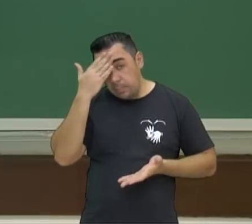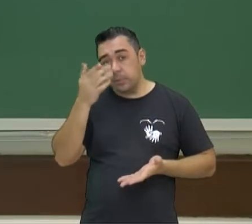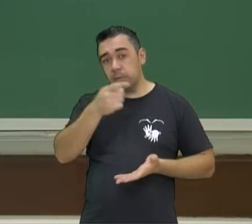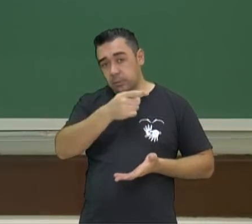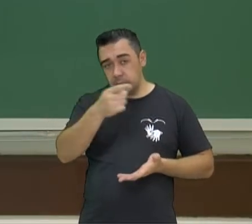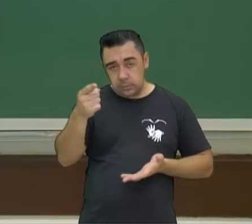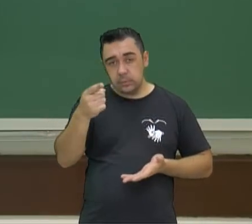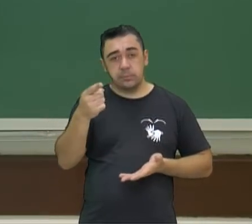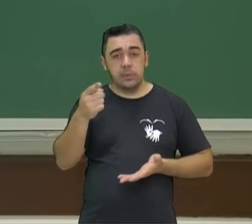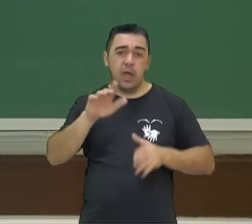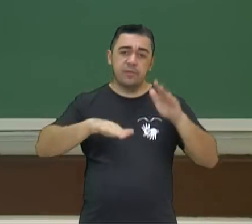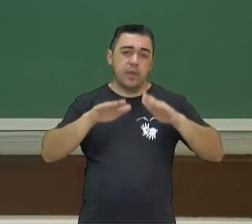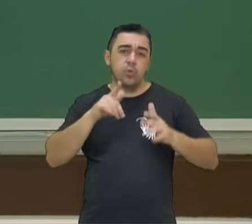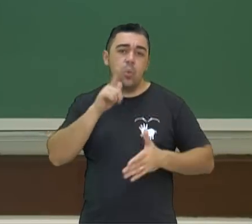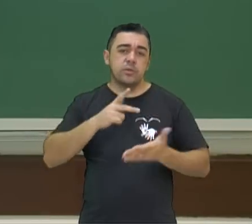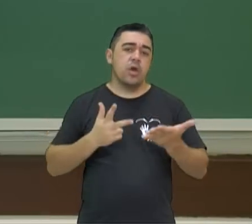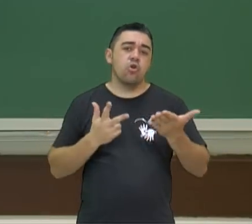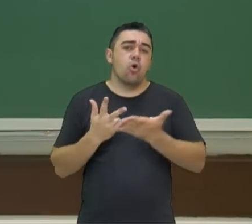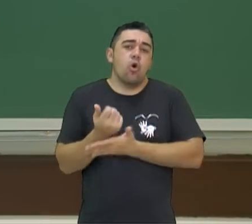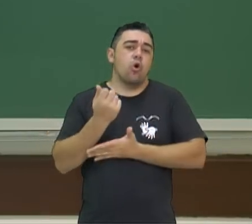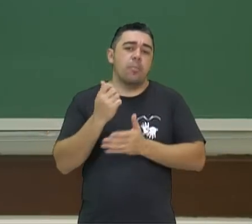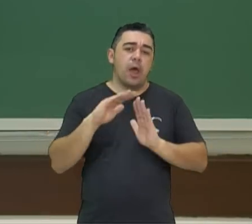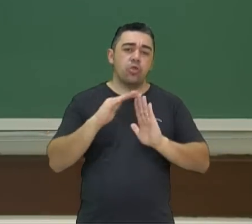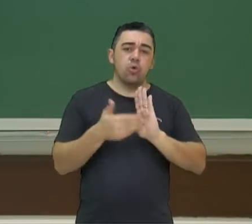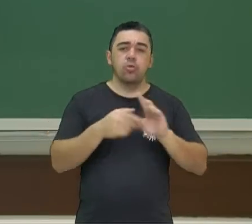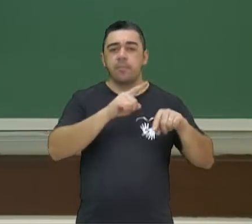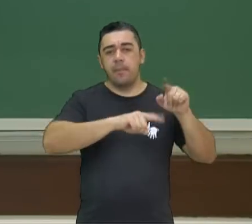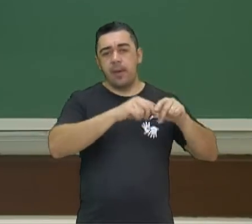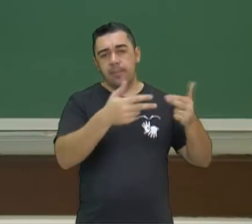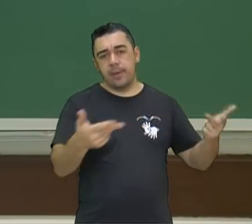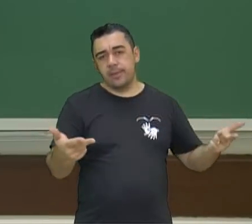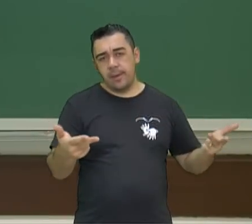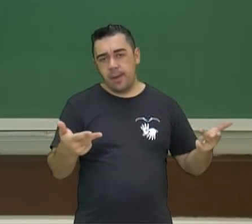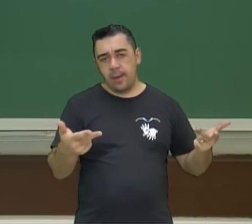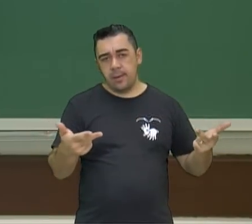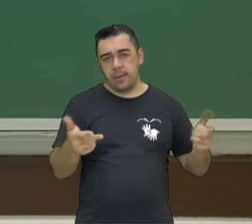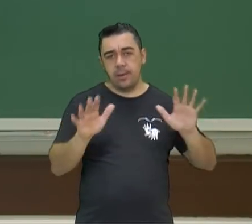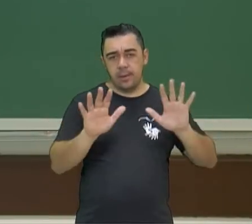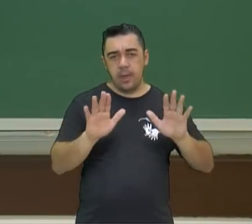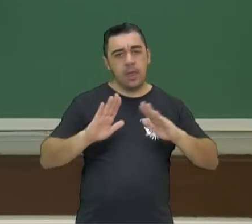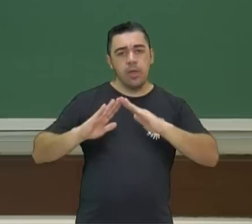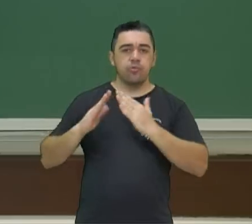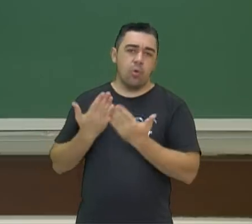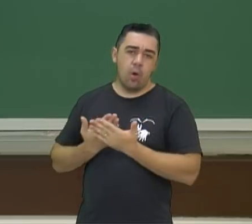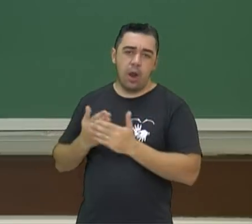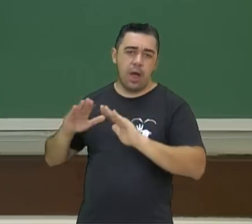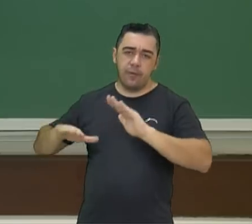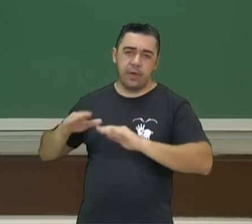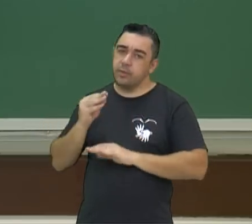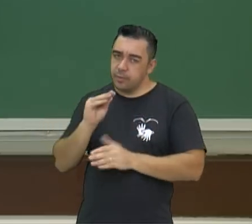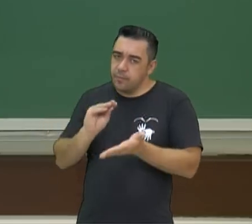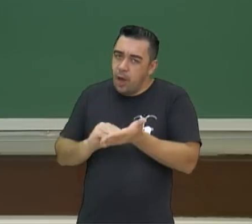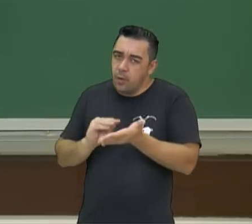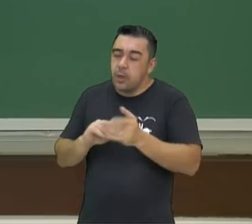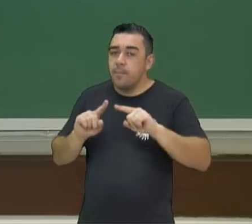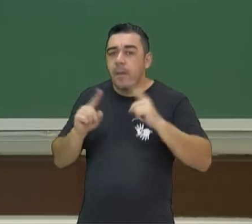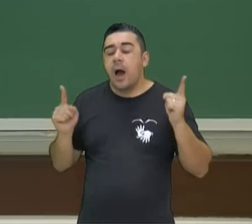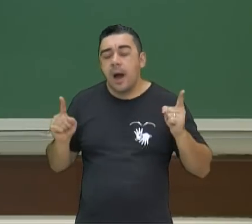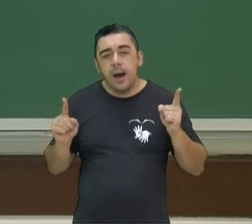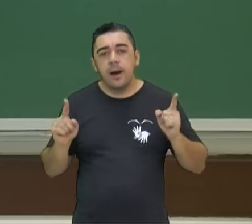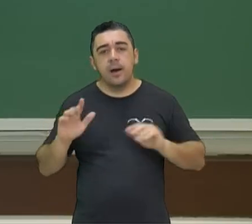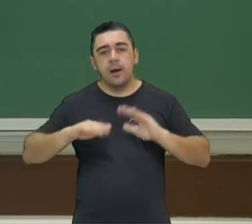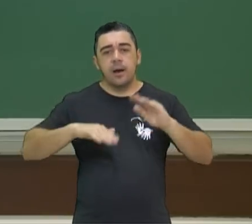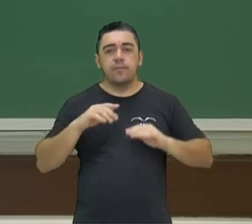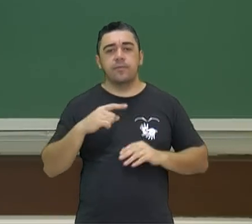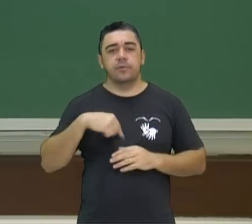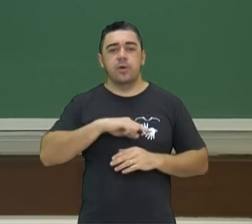né, ter todos esses equipamentos disponíveis na escola, né? Mas, na medida do possível,